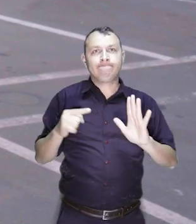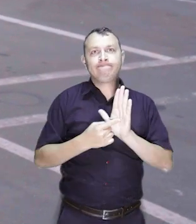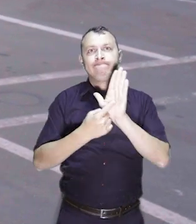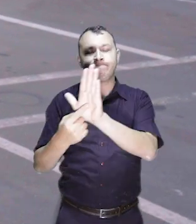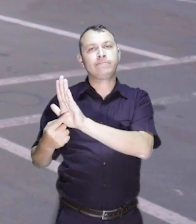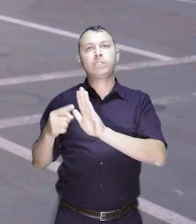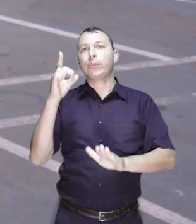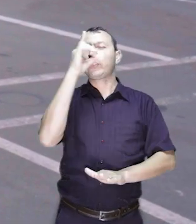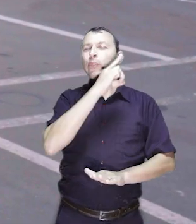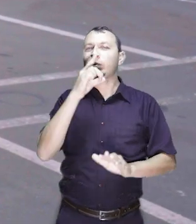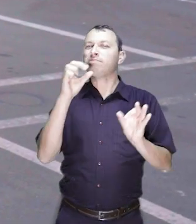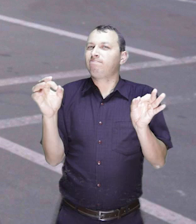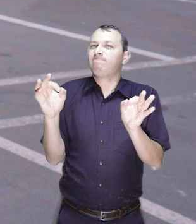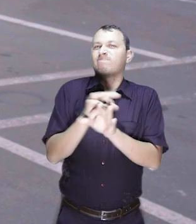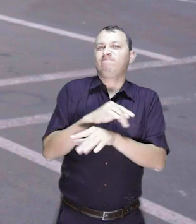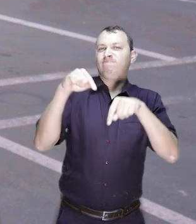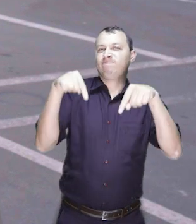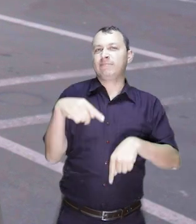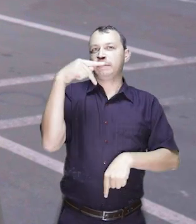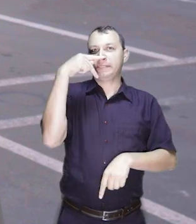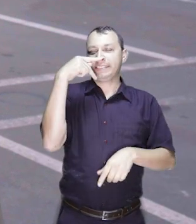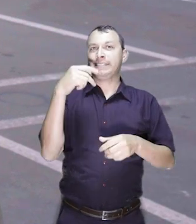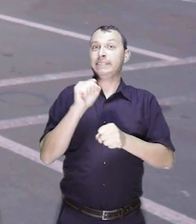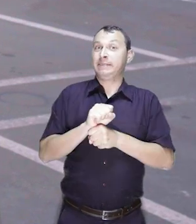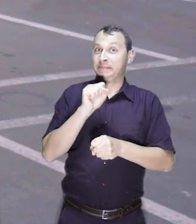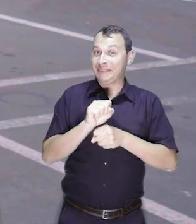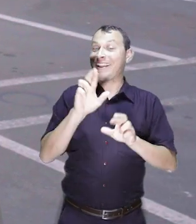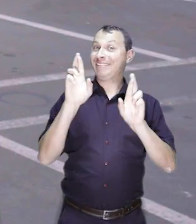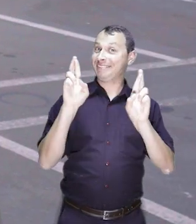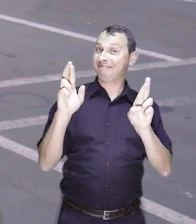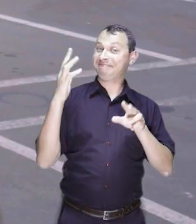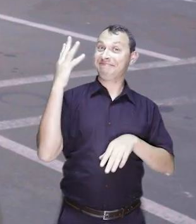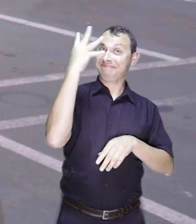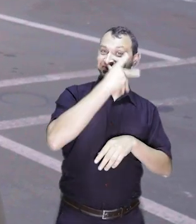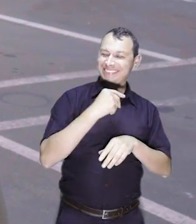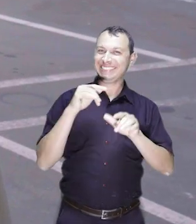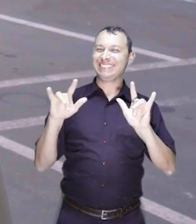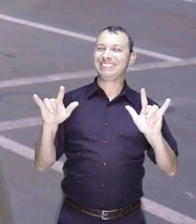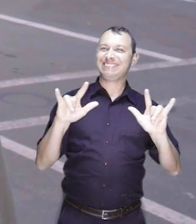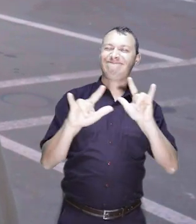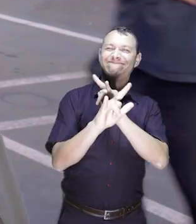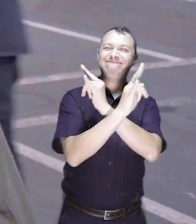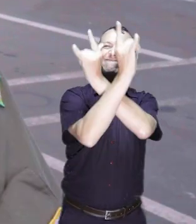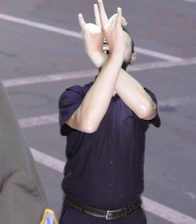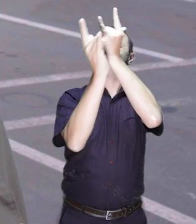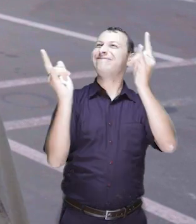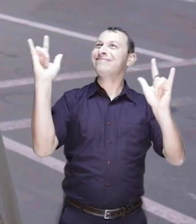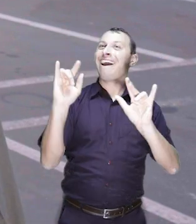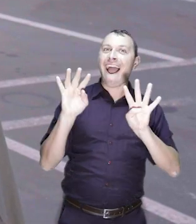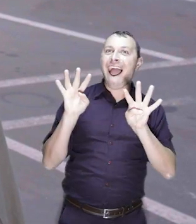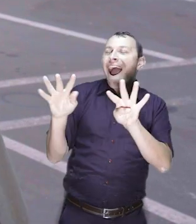finalizando domingo aqui em Pinhais. Espero que seja uma bela demonstração para o público aqui que veio aqui, compareceu, né? Então espero que todo